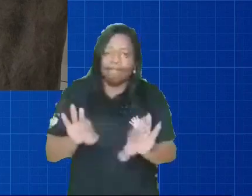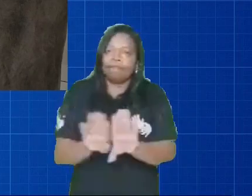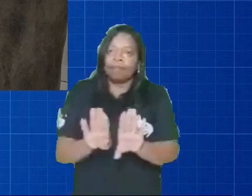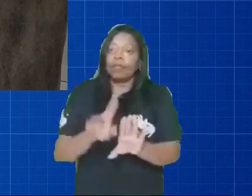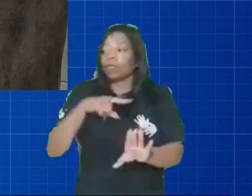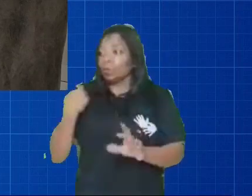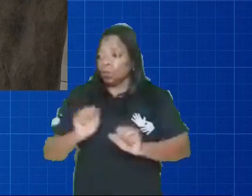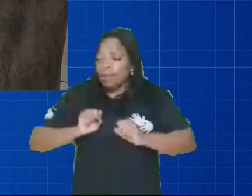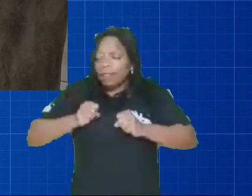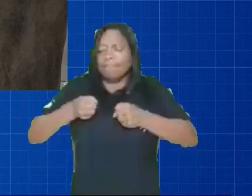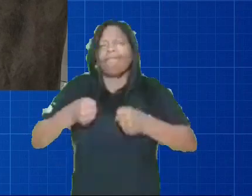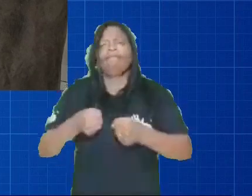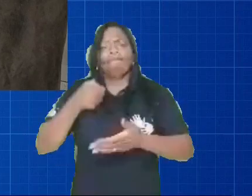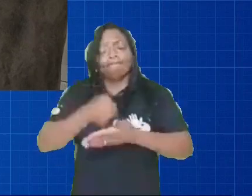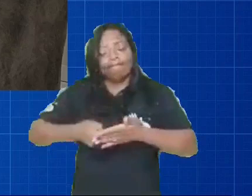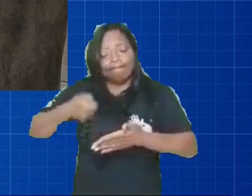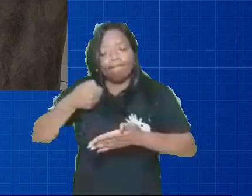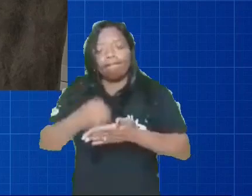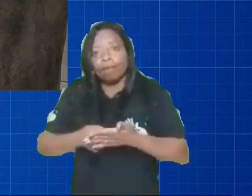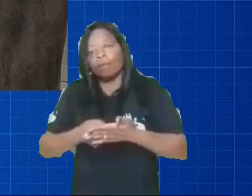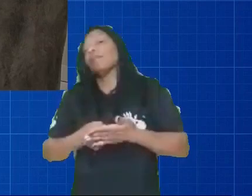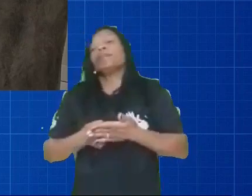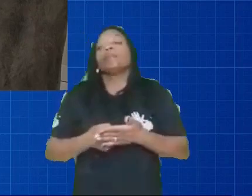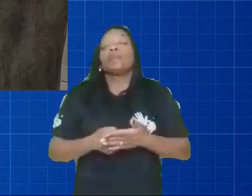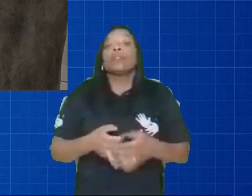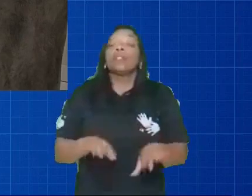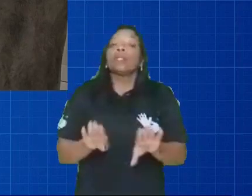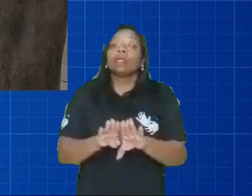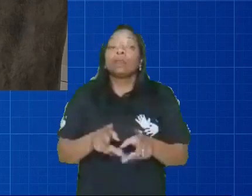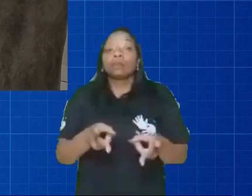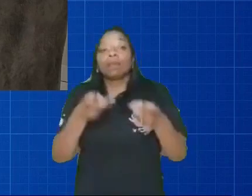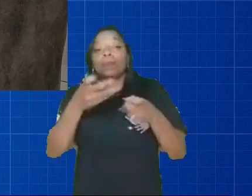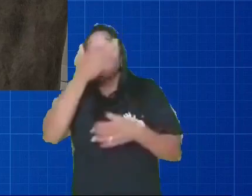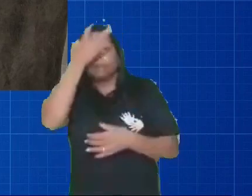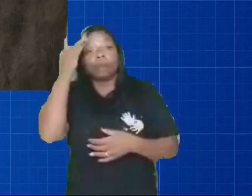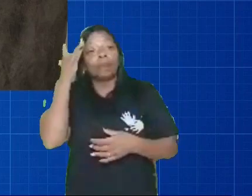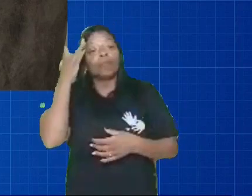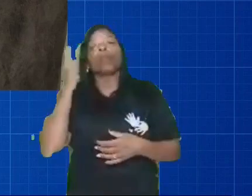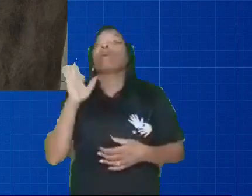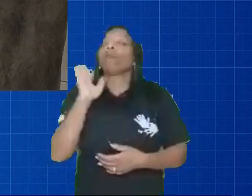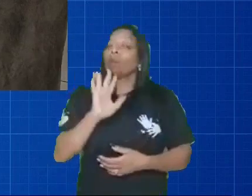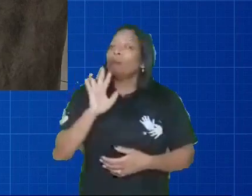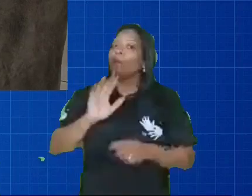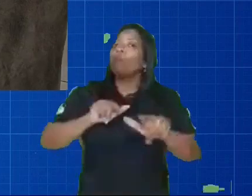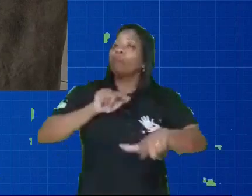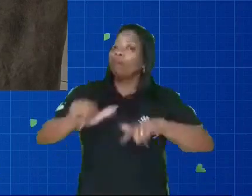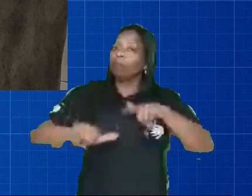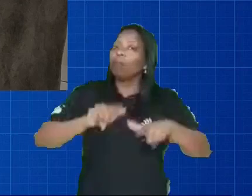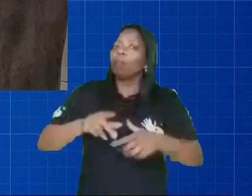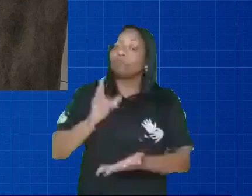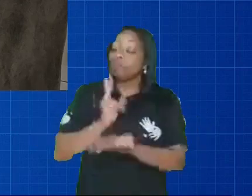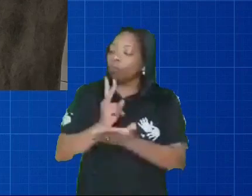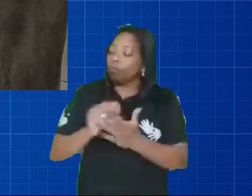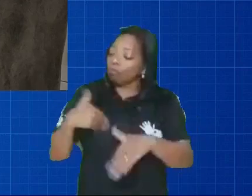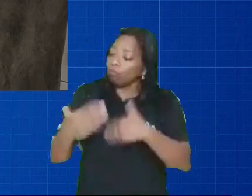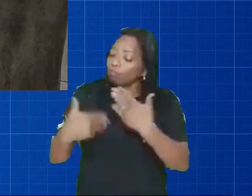quando a gente troca com as pessoas, a gente percebe, nossa, tá legal esse meu trabalho, eu vou continuar desenvolvendo, não vou desistir. Tanto que a gente